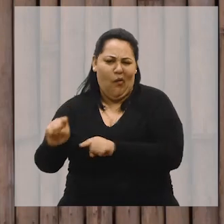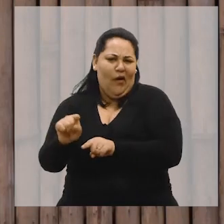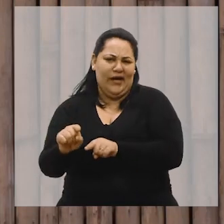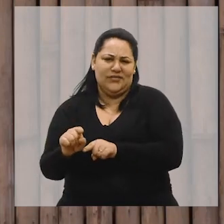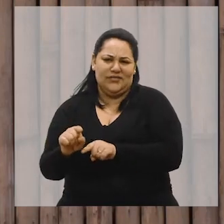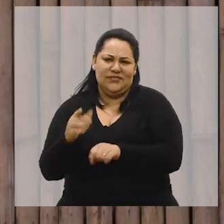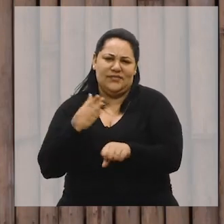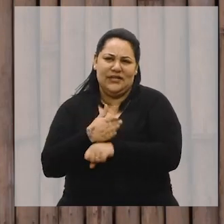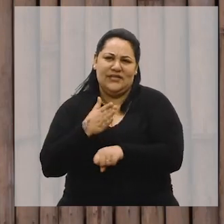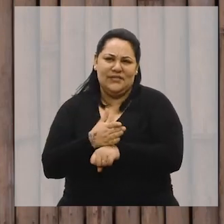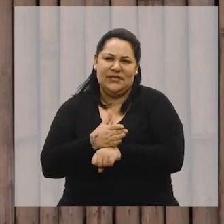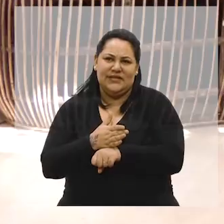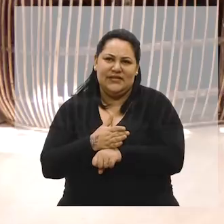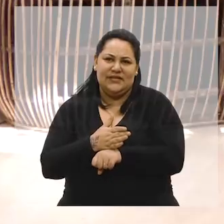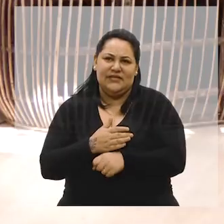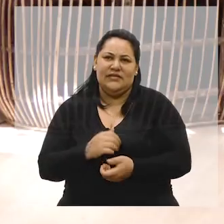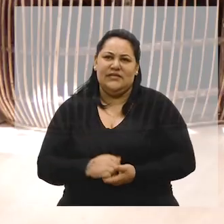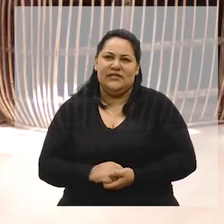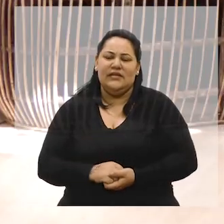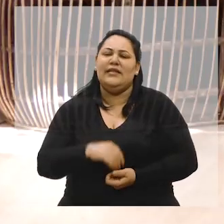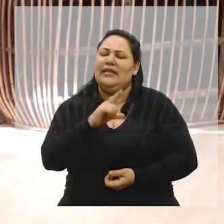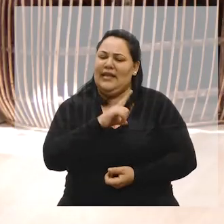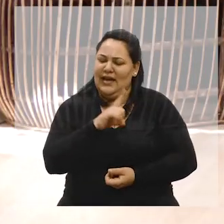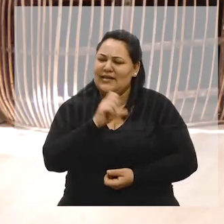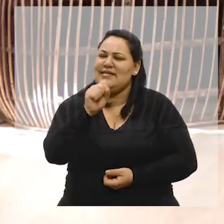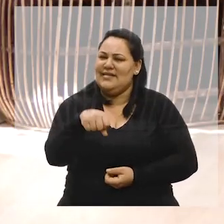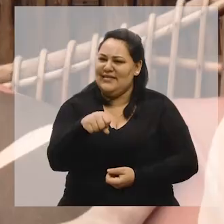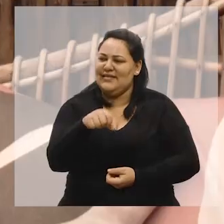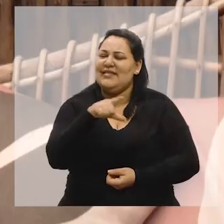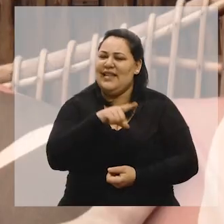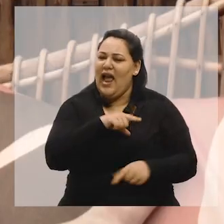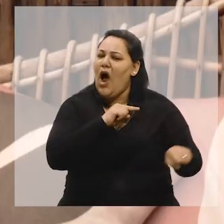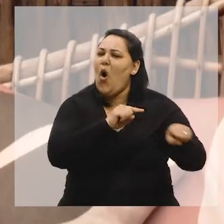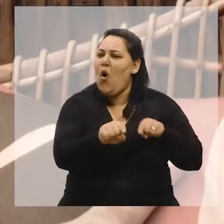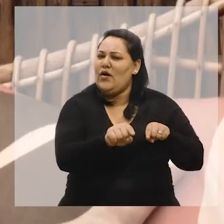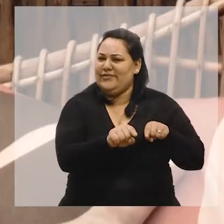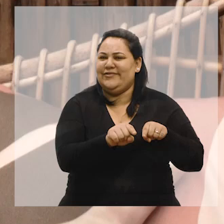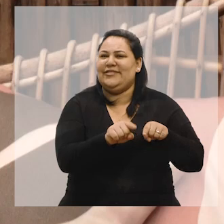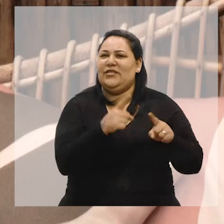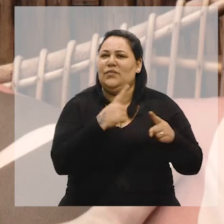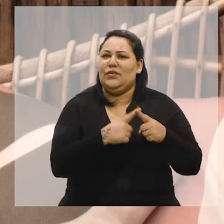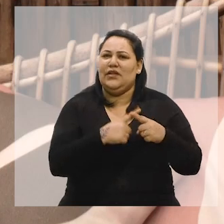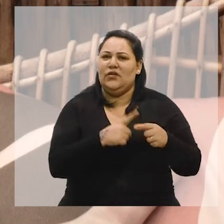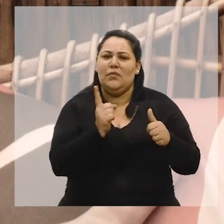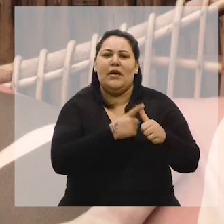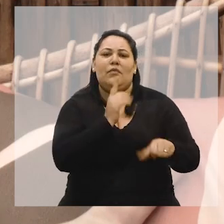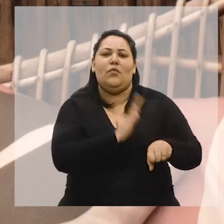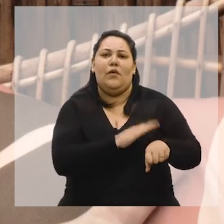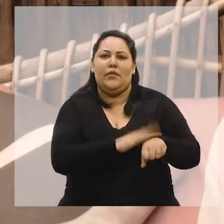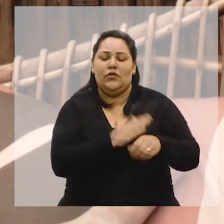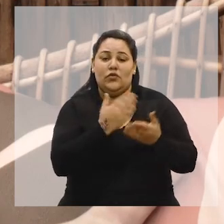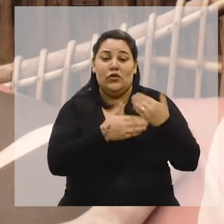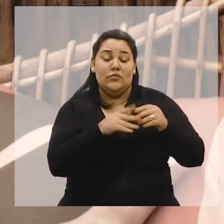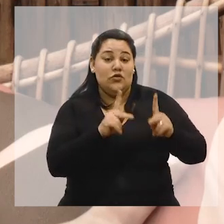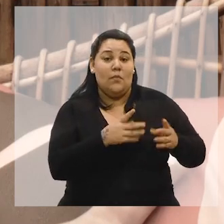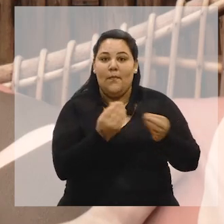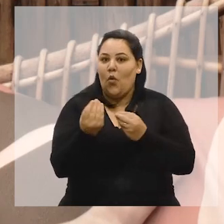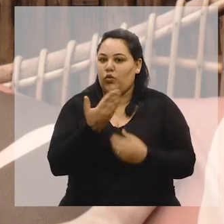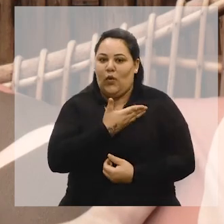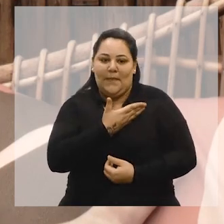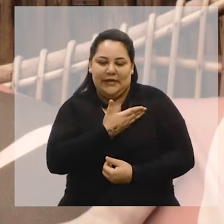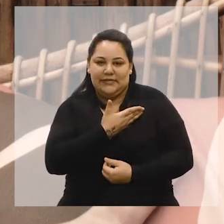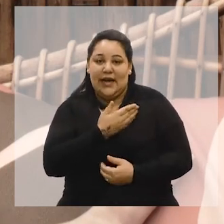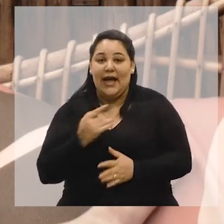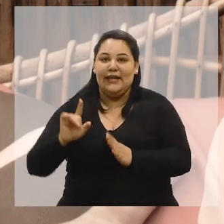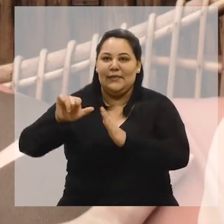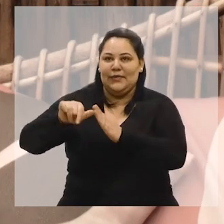entre os participantes, assim, leva pra fora? Tem, porque chega num primeiro momento, todo mundo é muito amigo,